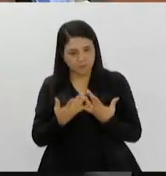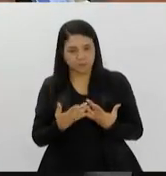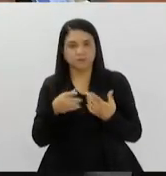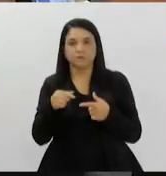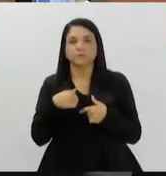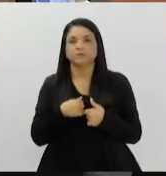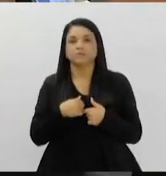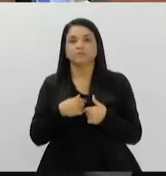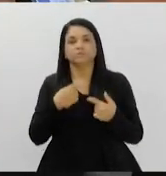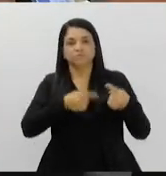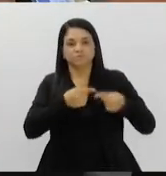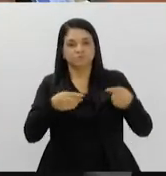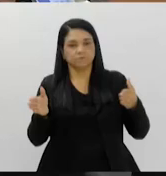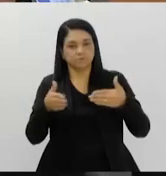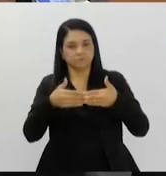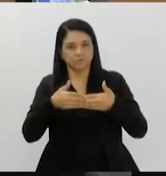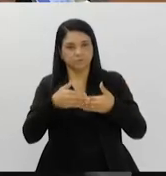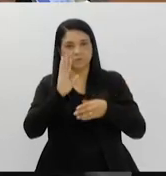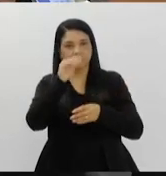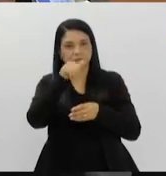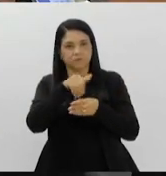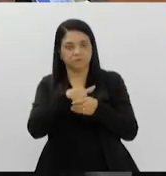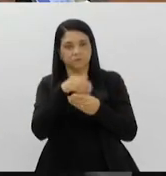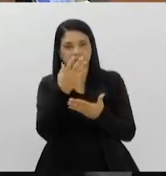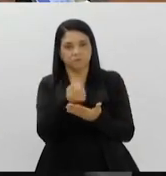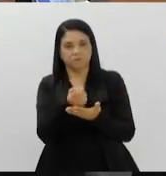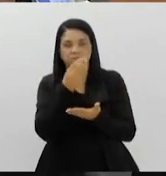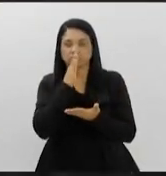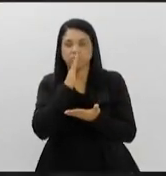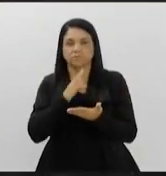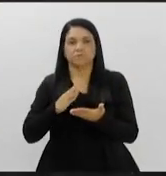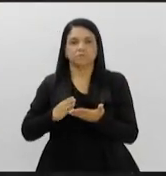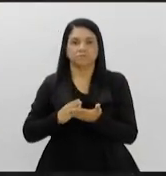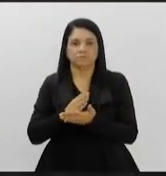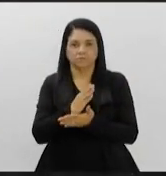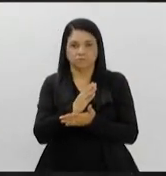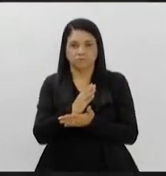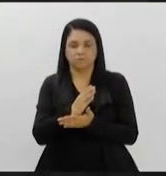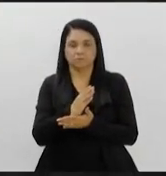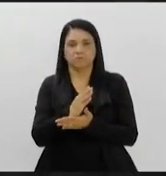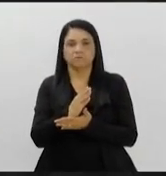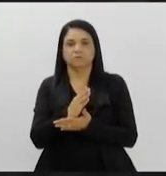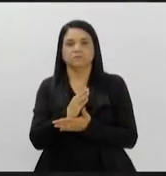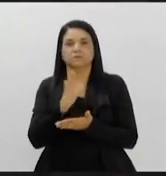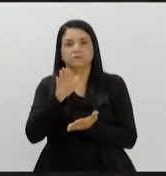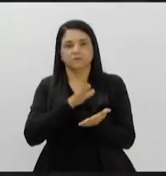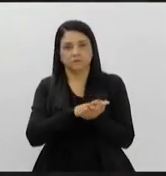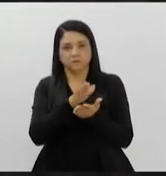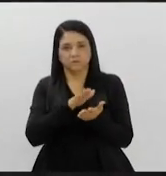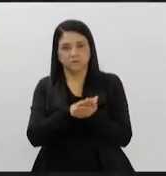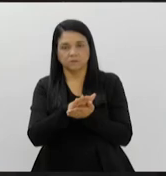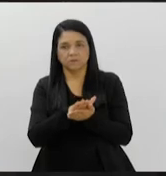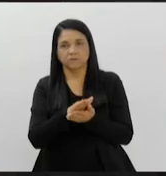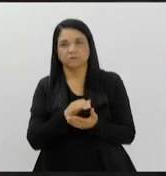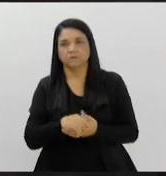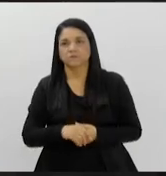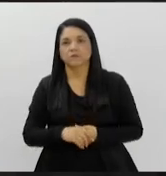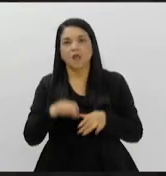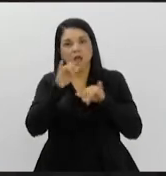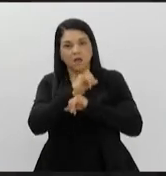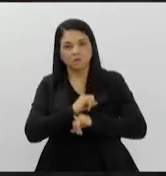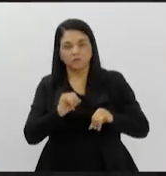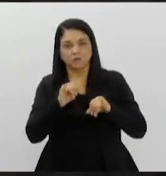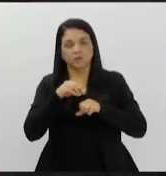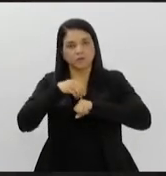mais quem queira discutir, encerrada a discussão, em votação. Senhores que aprovam, permaneçam como estão. Aprovado, vai a publicação.